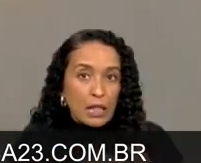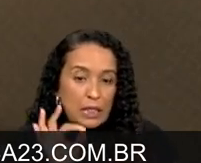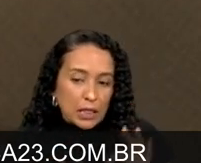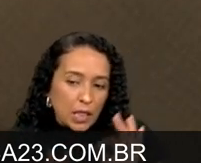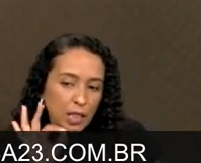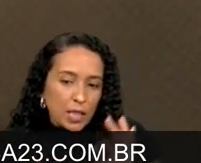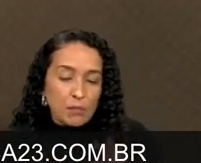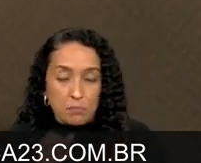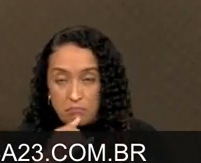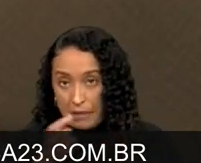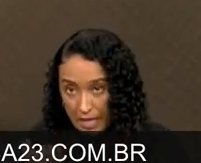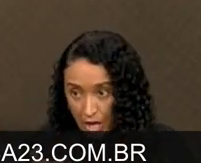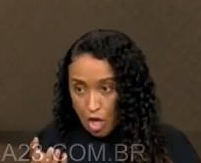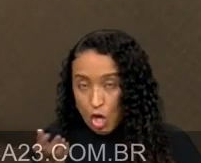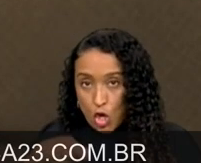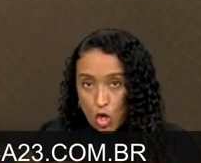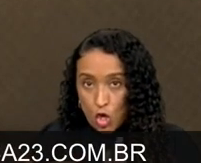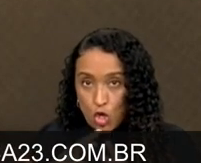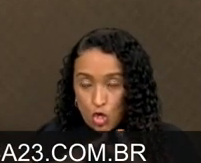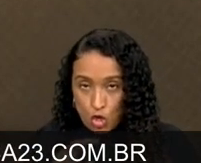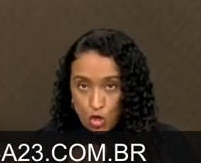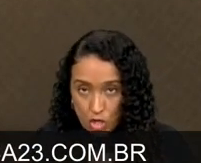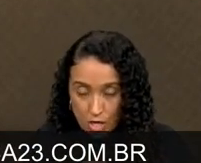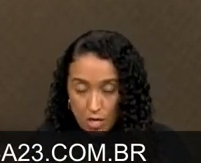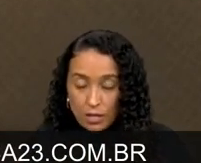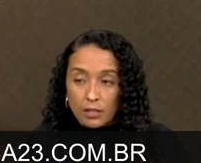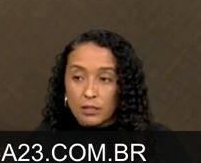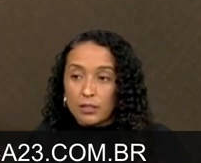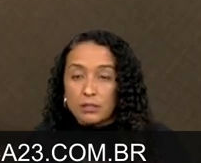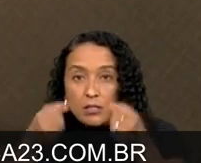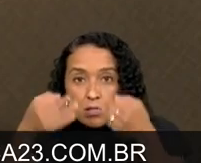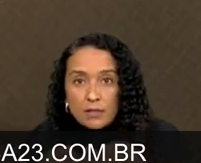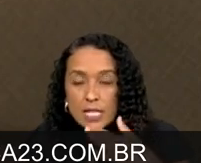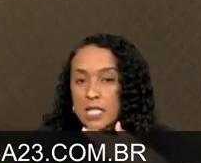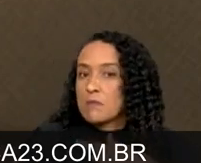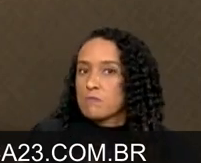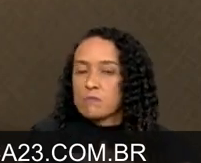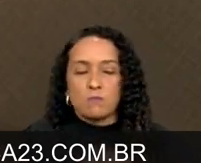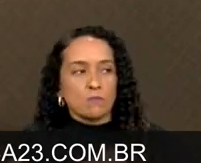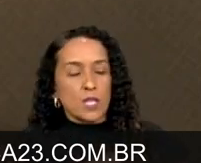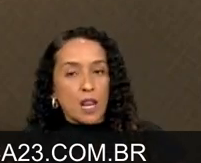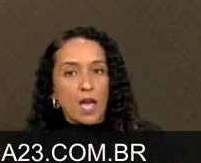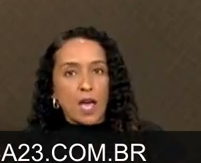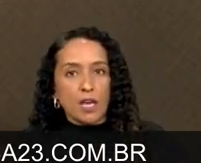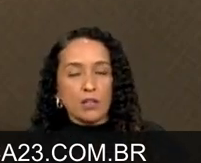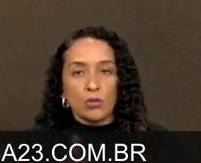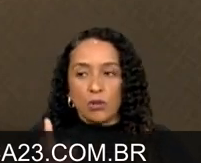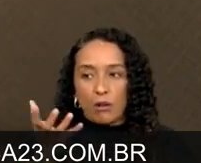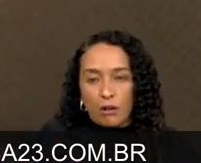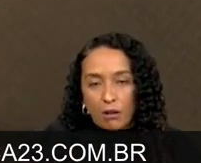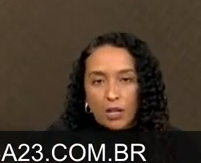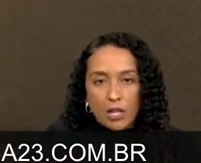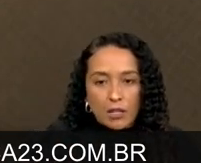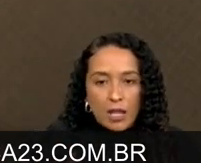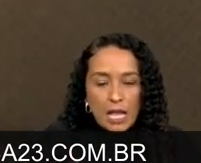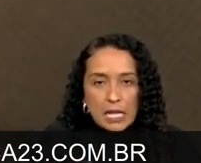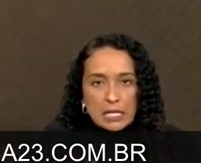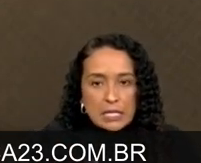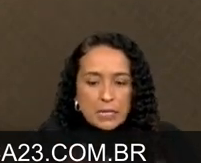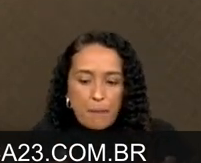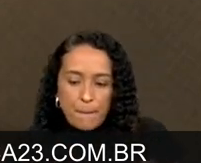exemplo, você quer jogar? Defina o limite do seu salário, da sua receita para jogar. Que a